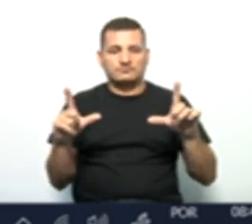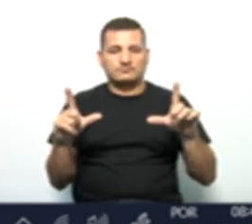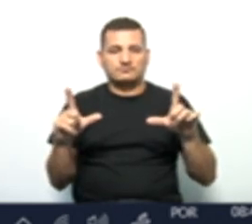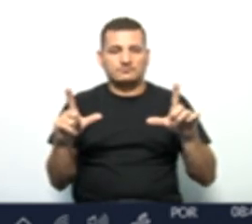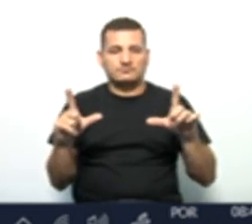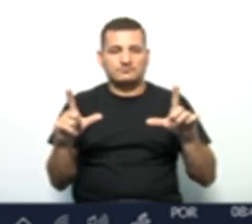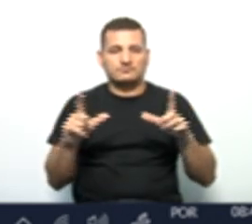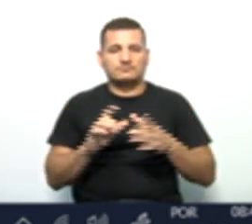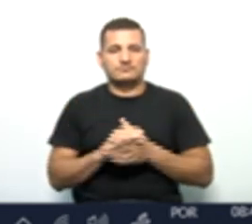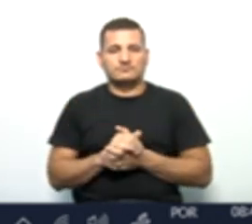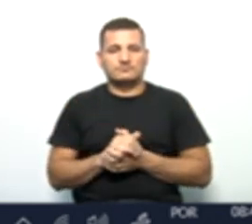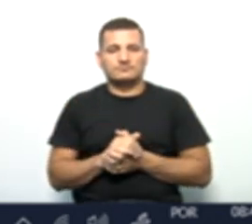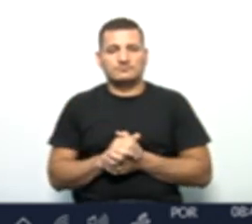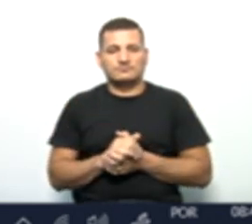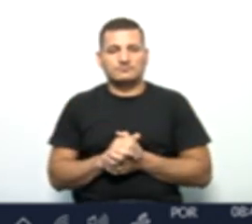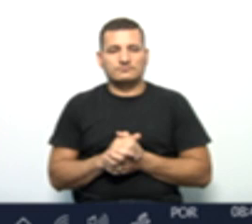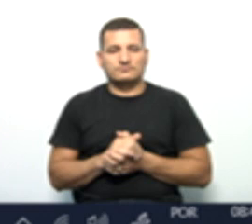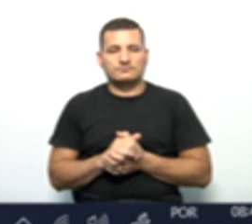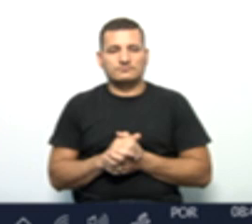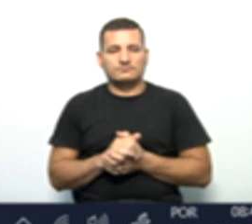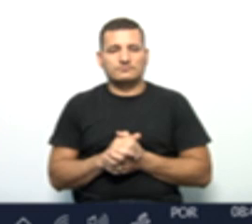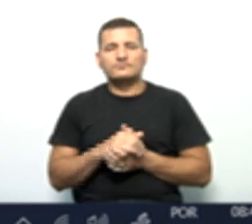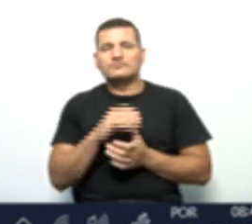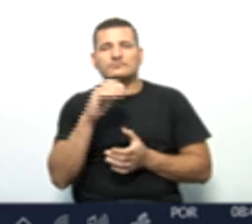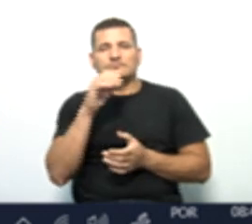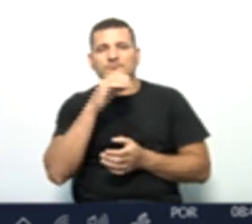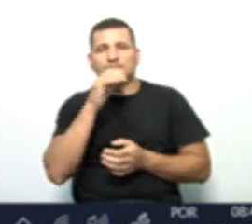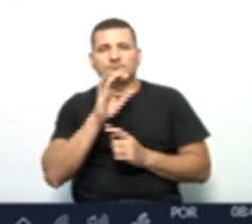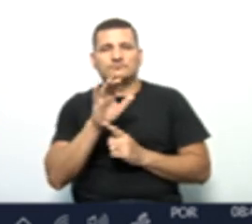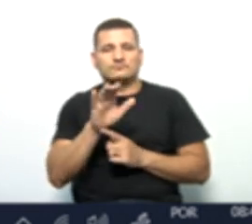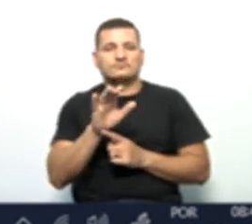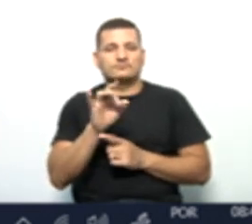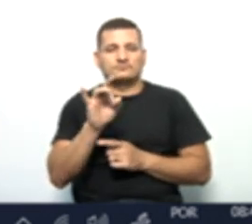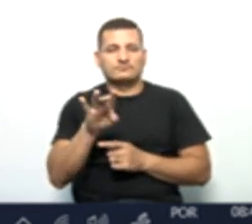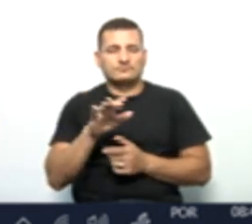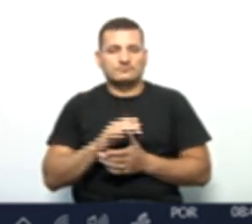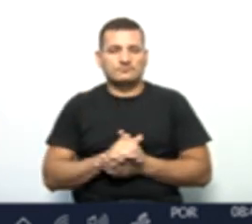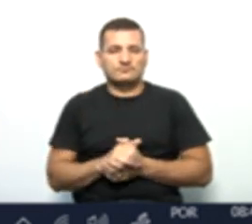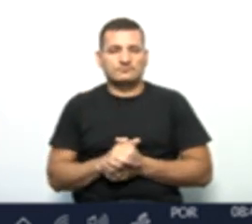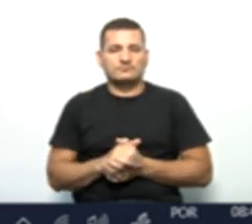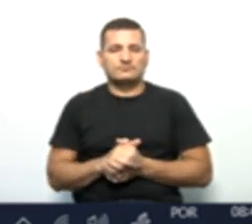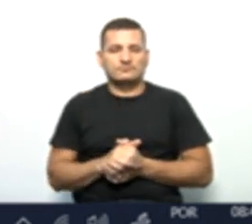É esse daqui, ó. Eu vou mostrar rapidinho.